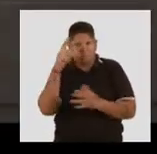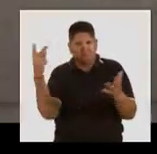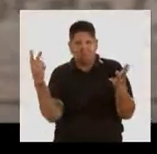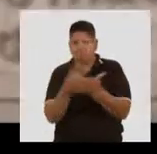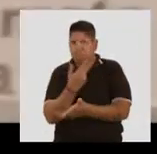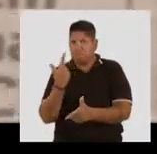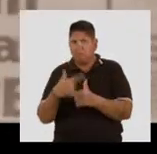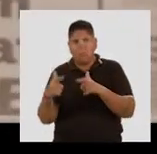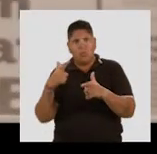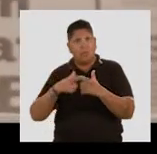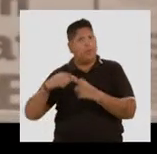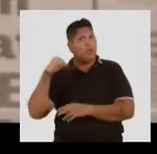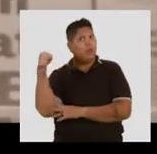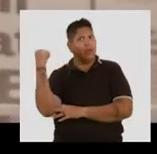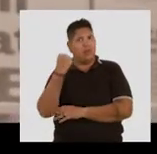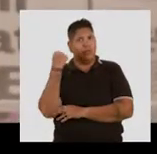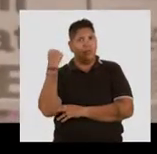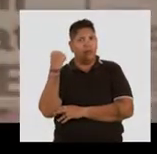grave.